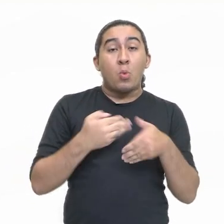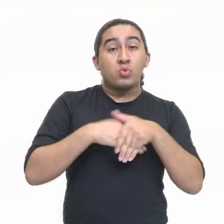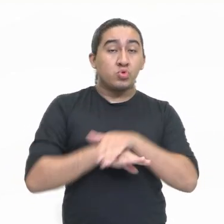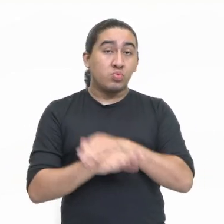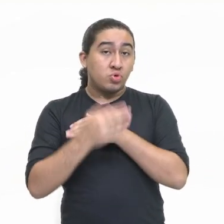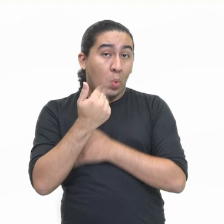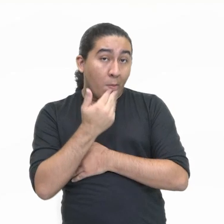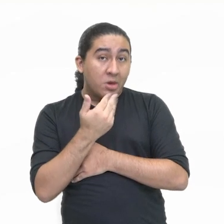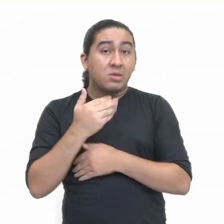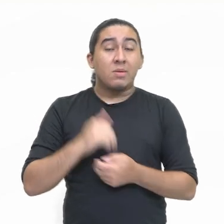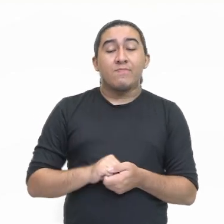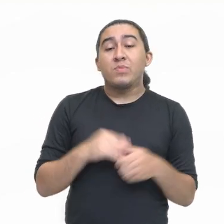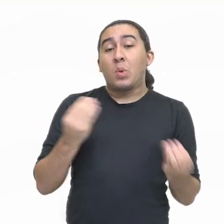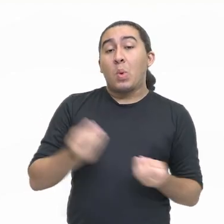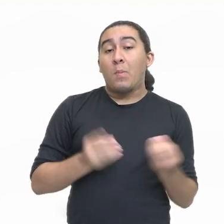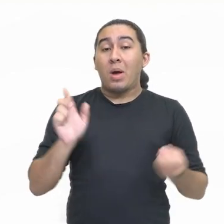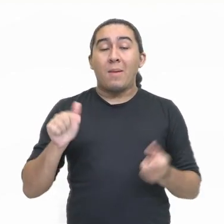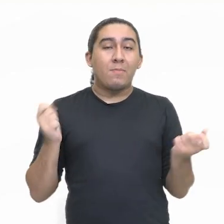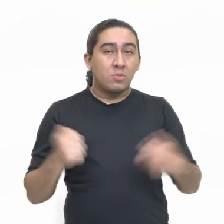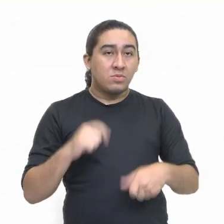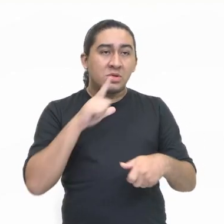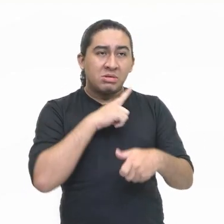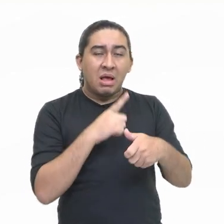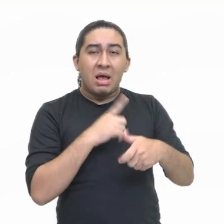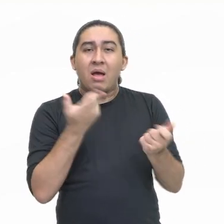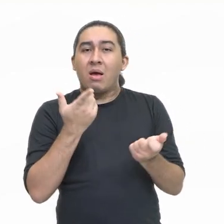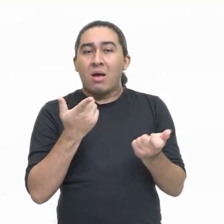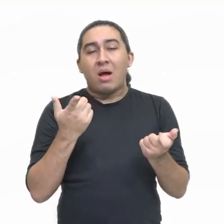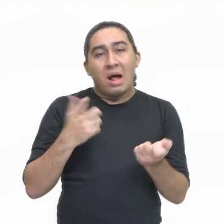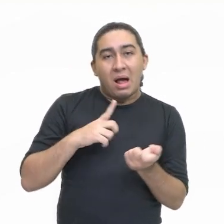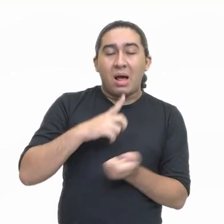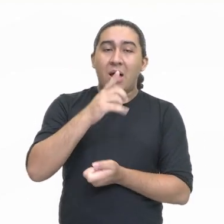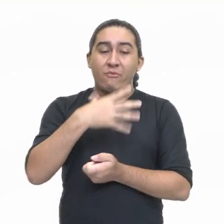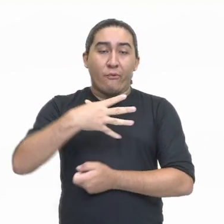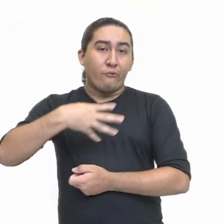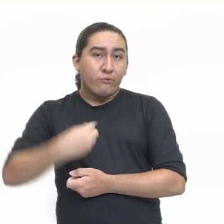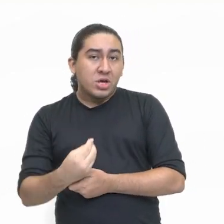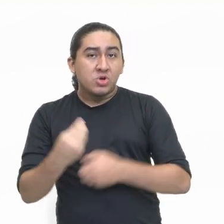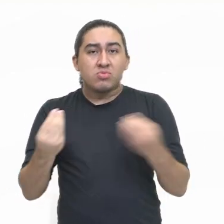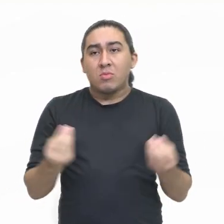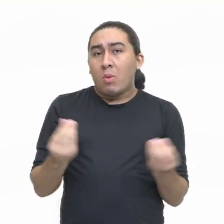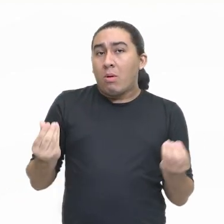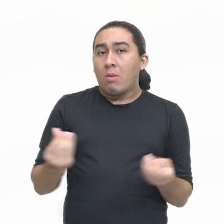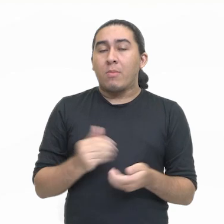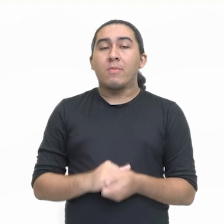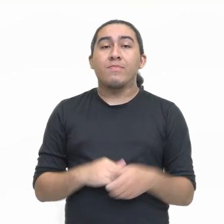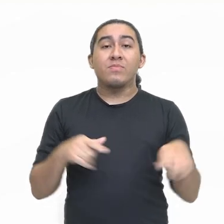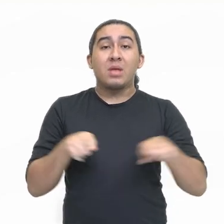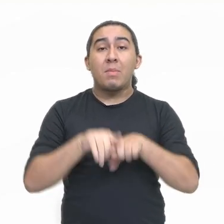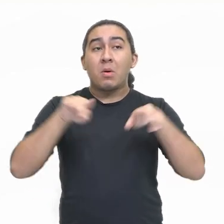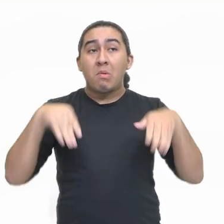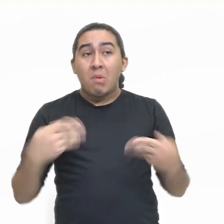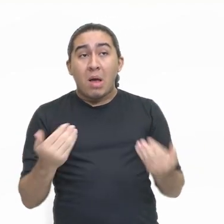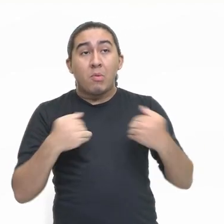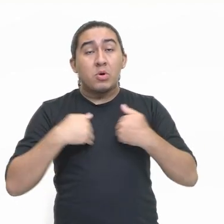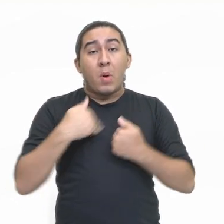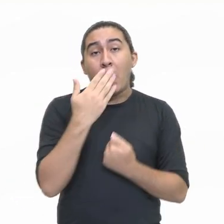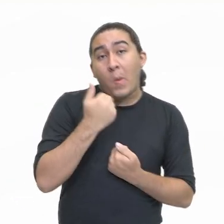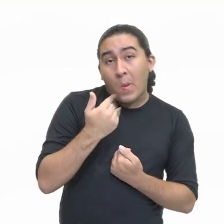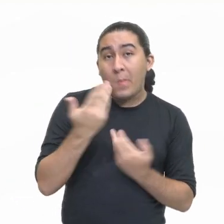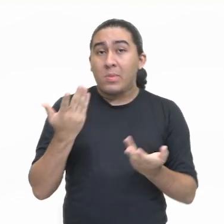alimentares como se ele se reproduz tá os seus predadores as suas estratégias